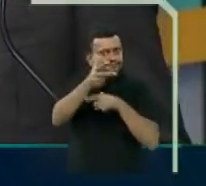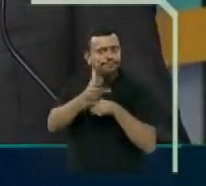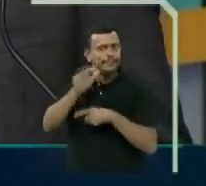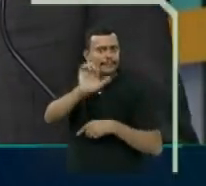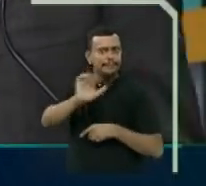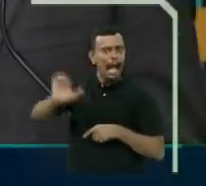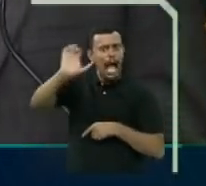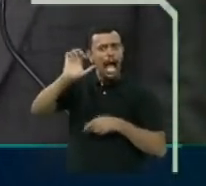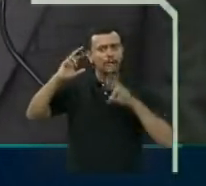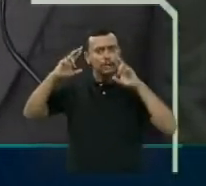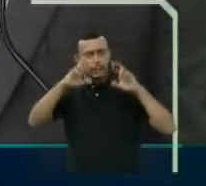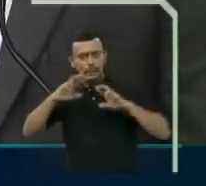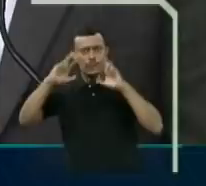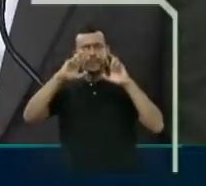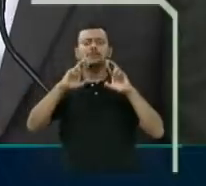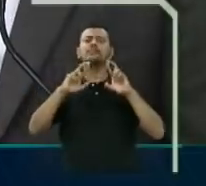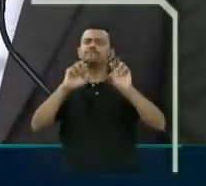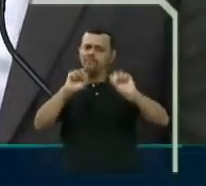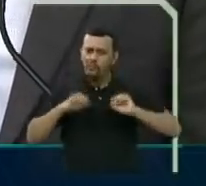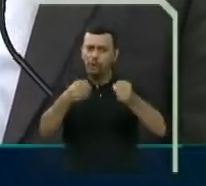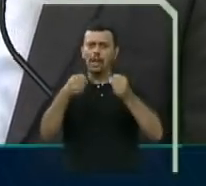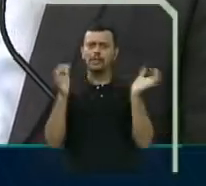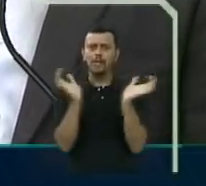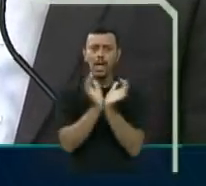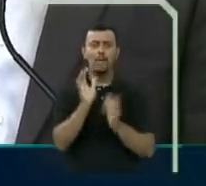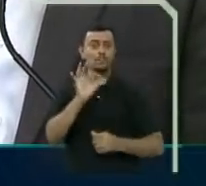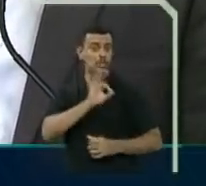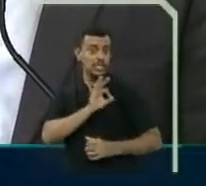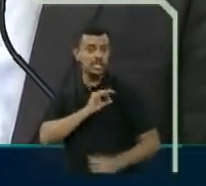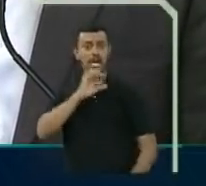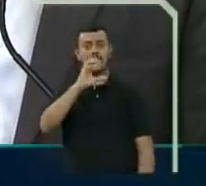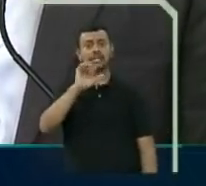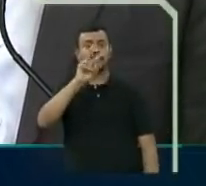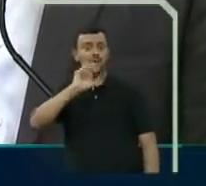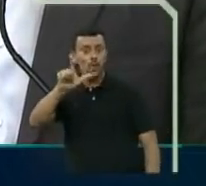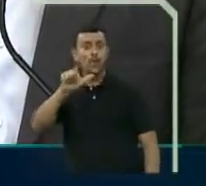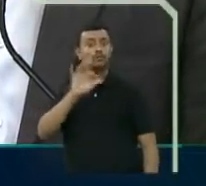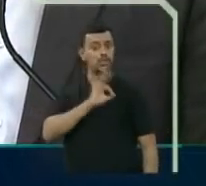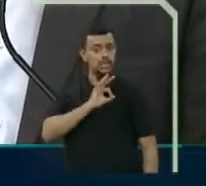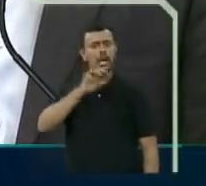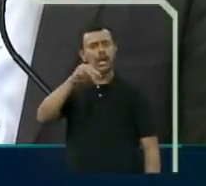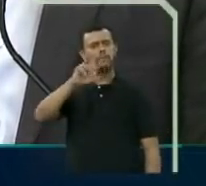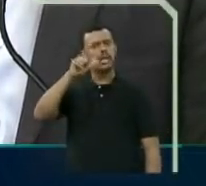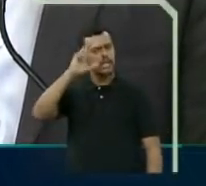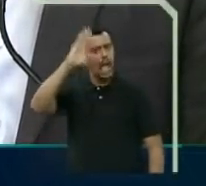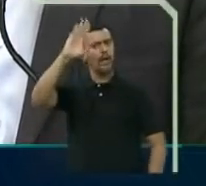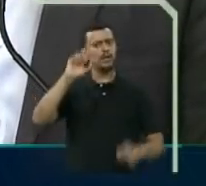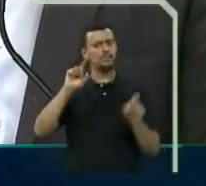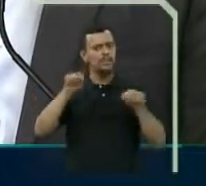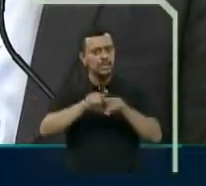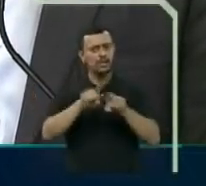e fortalecer, e muito, a Polícia Civil e a Polícia Militar. O contingente será apoiado,